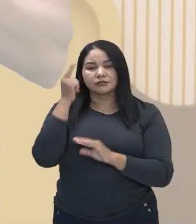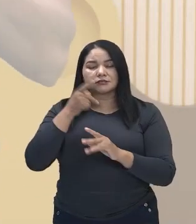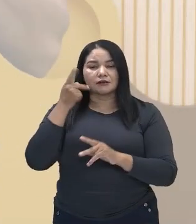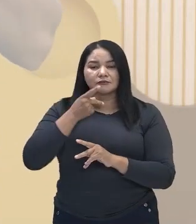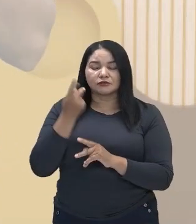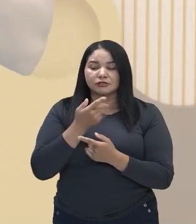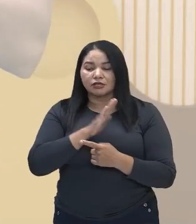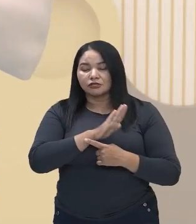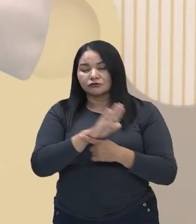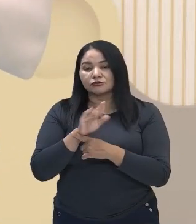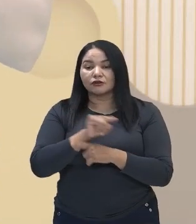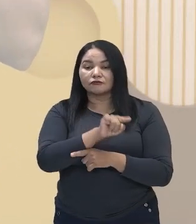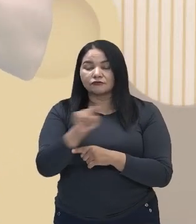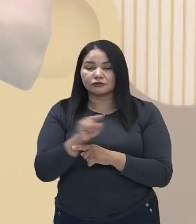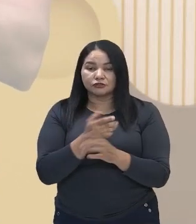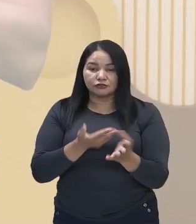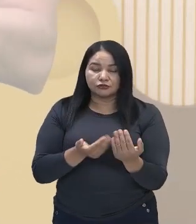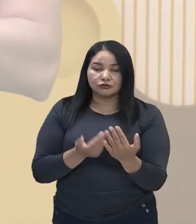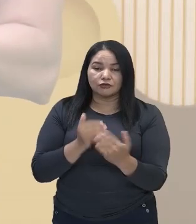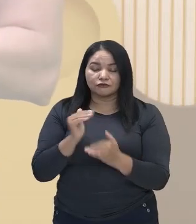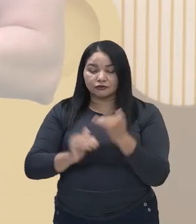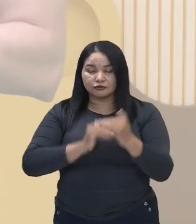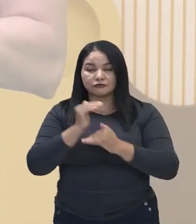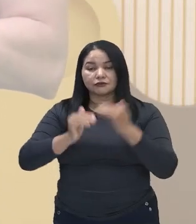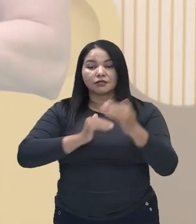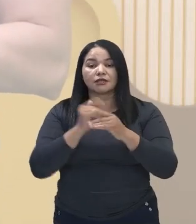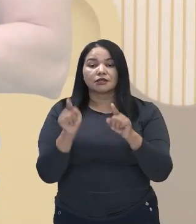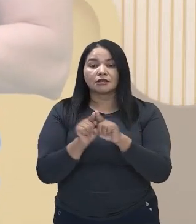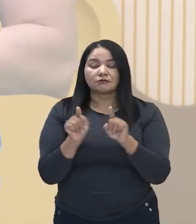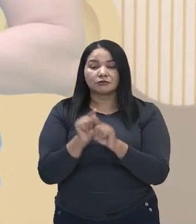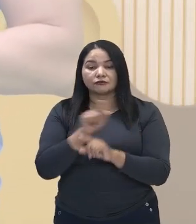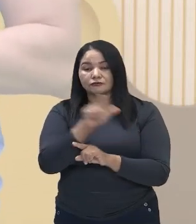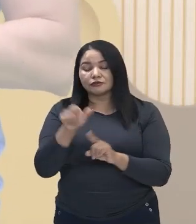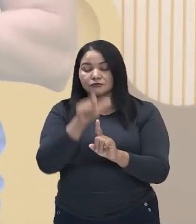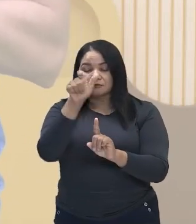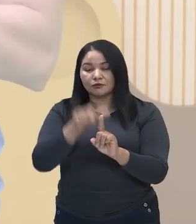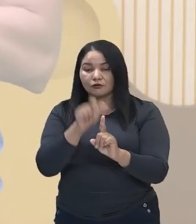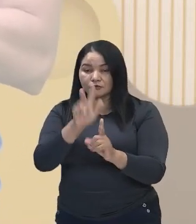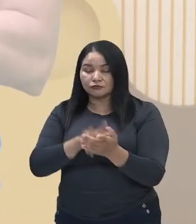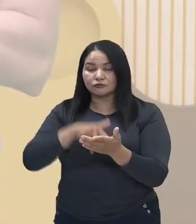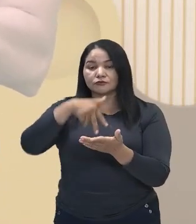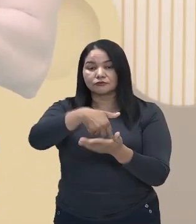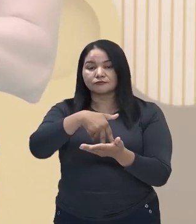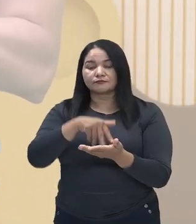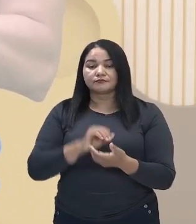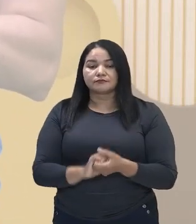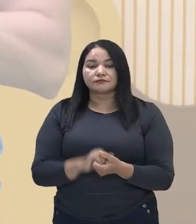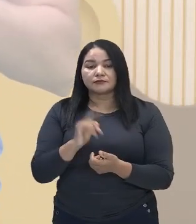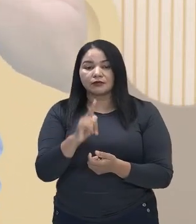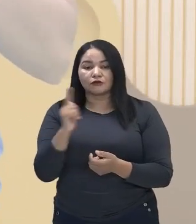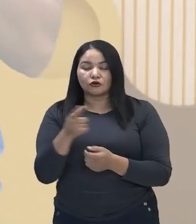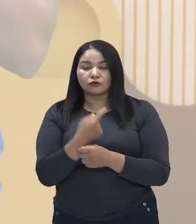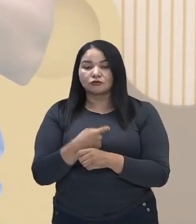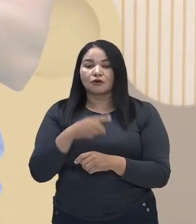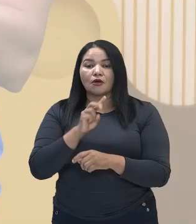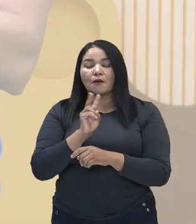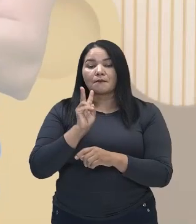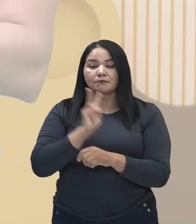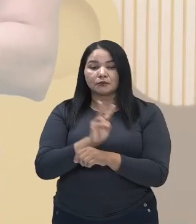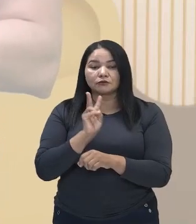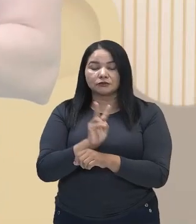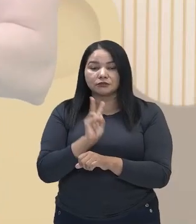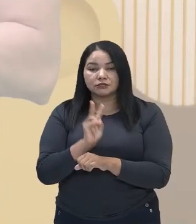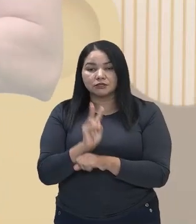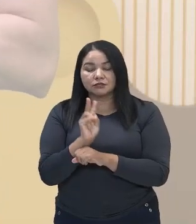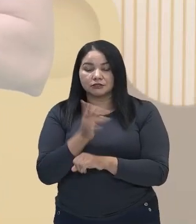no processo de desenvolvimento e tornar vocês realmente protagonistas, certo? Rede de proteção e saúde, os jovens precisam de uma